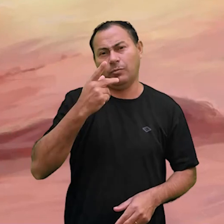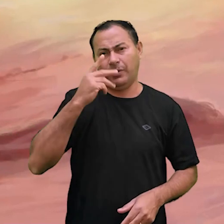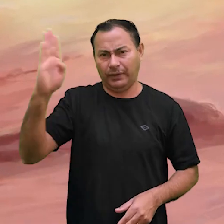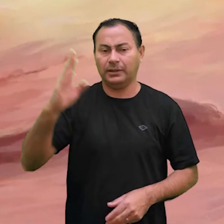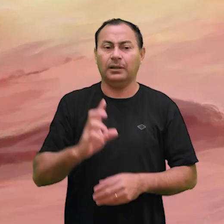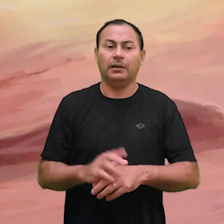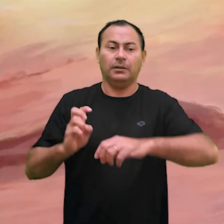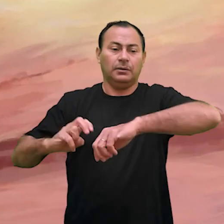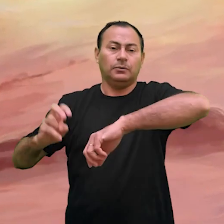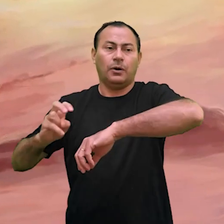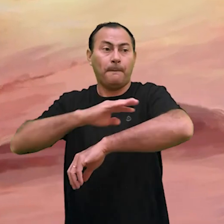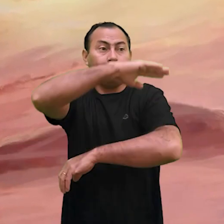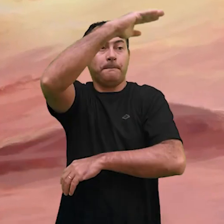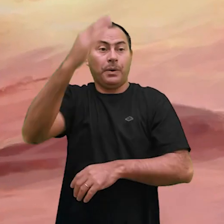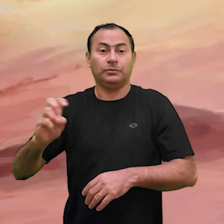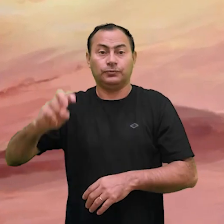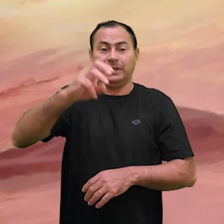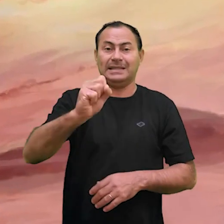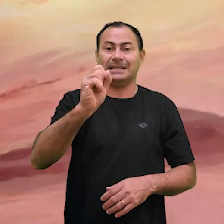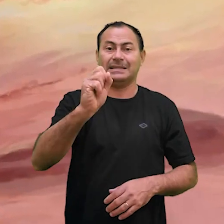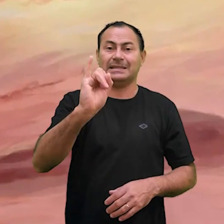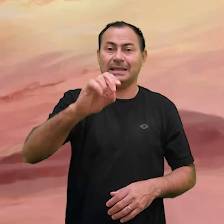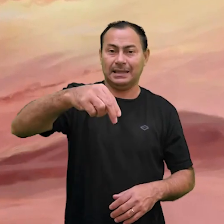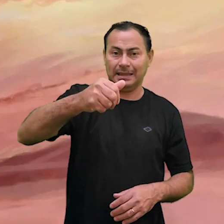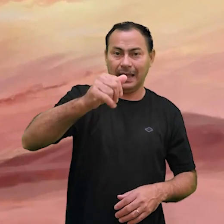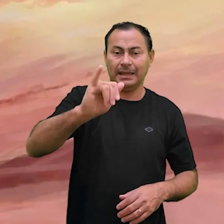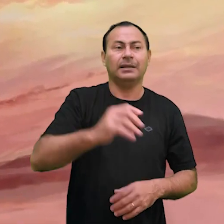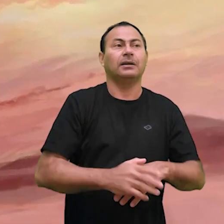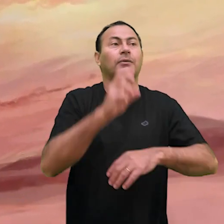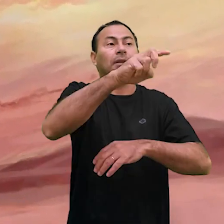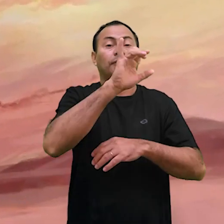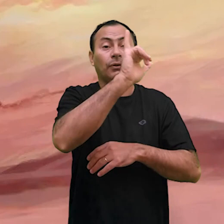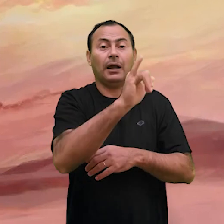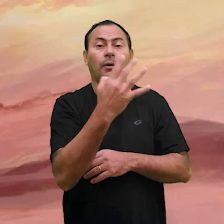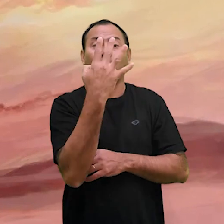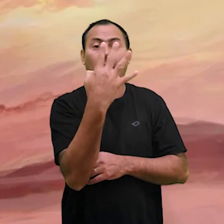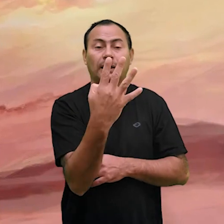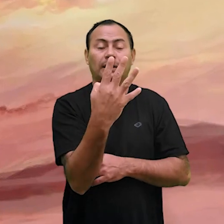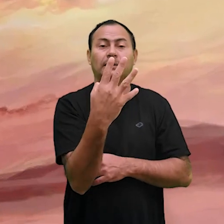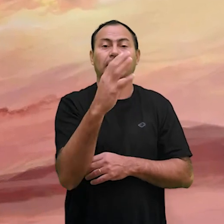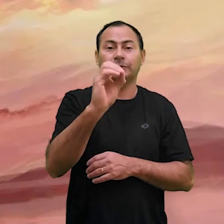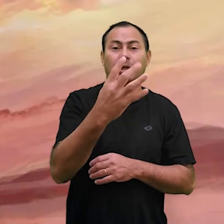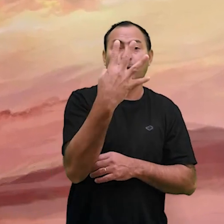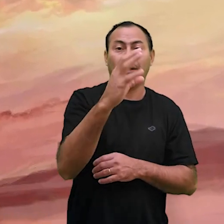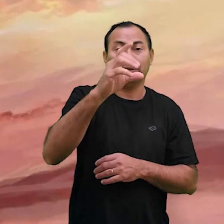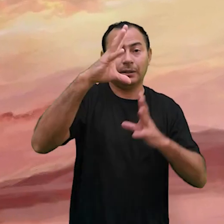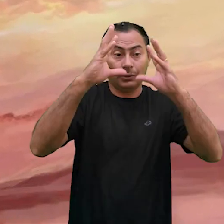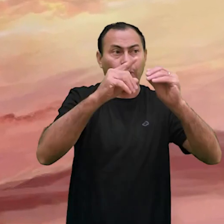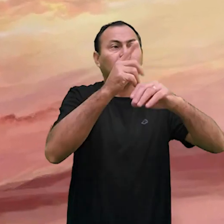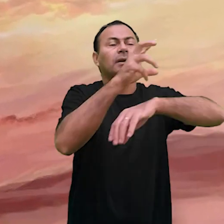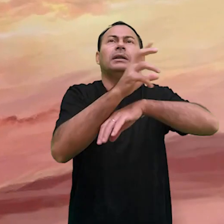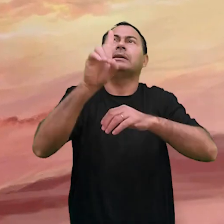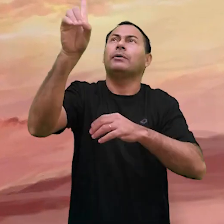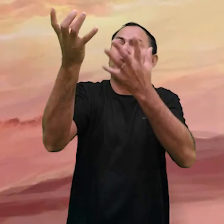Moisés foi um profeta. Ele subiu o Monte Sinai 3 vezes e ficou lá 40 dias e 40 noites sem comer